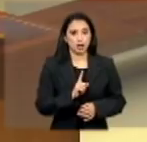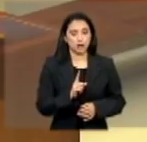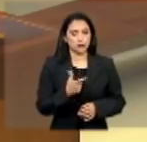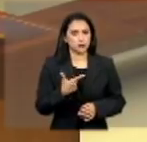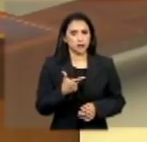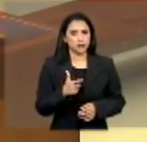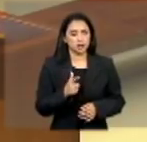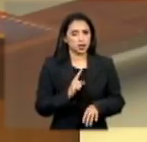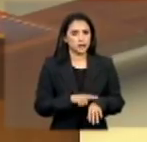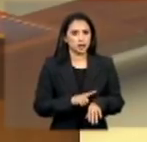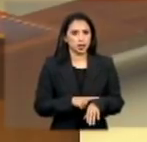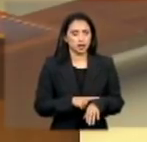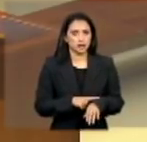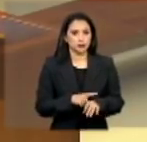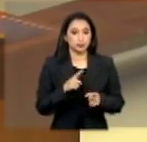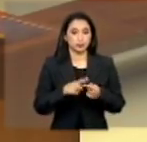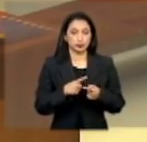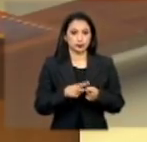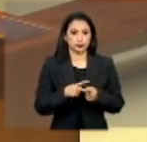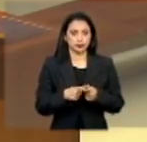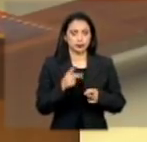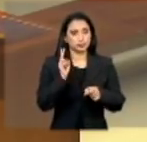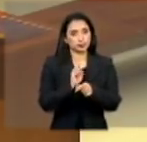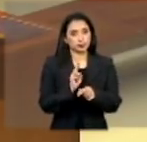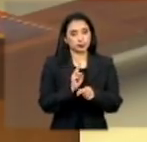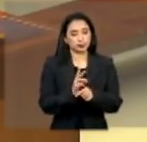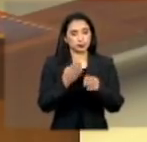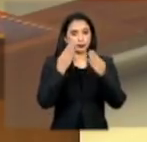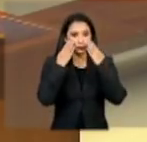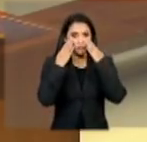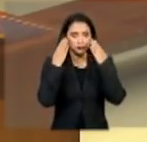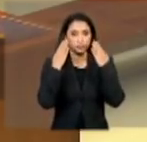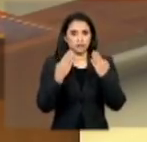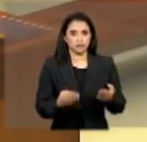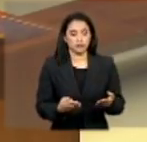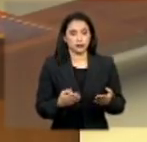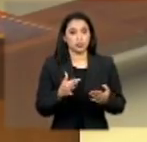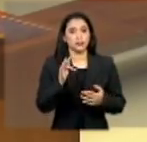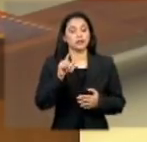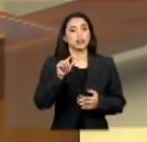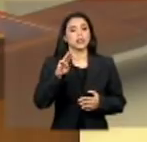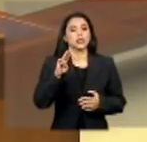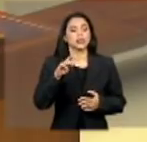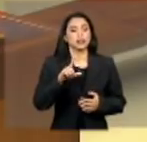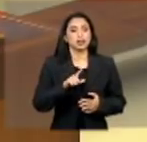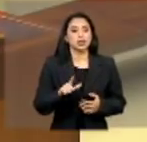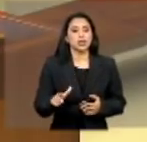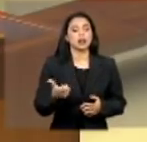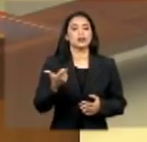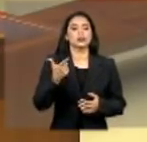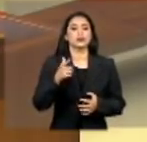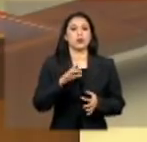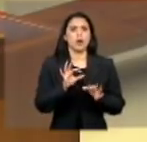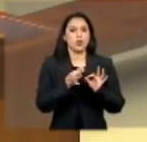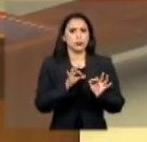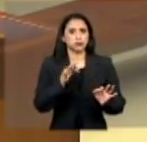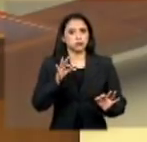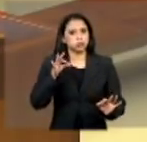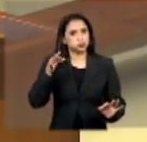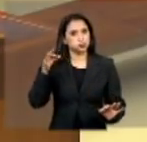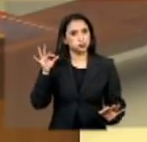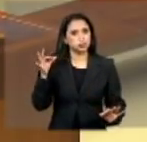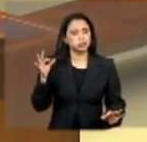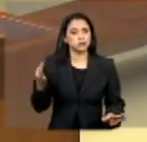tempo porque a defesa apresentou alegações finais alentadas uma peça longa com